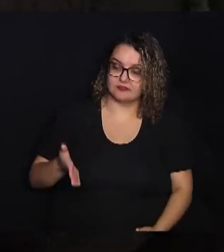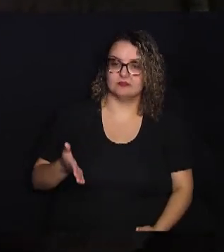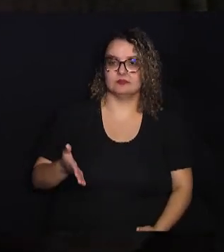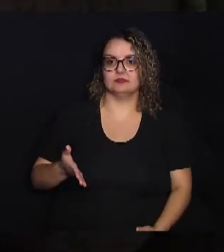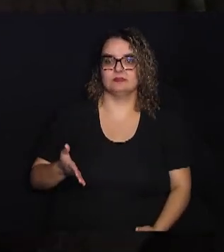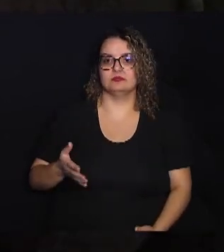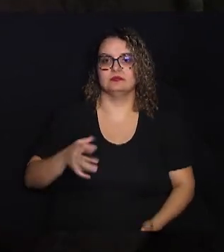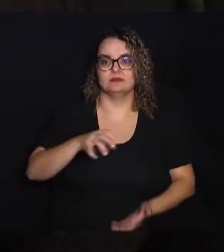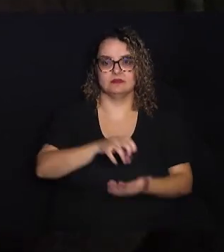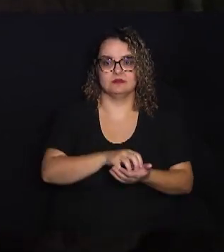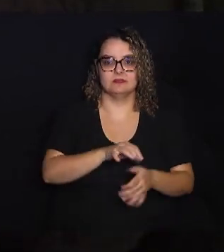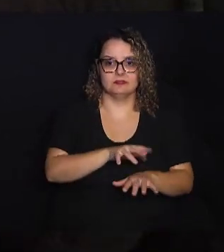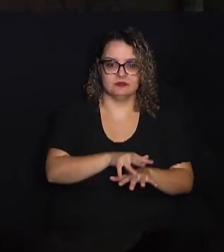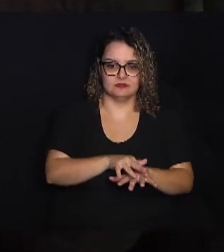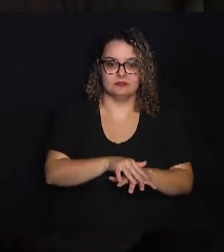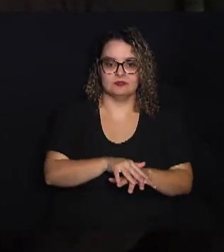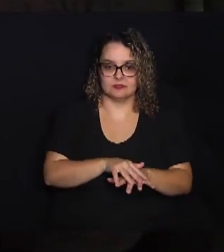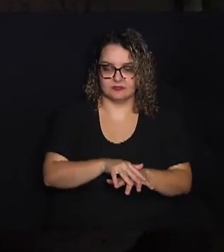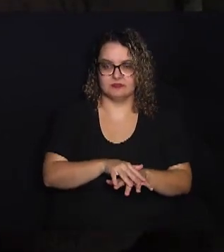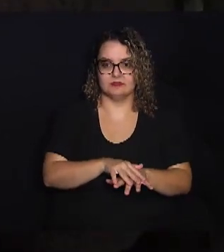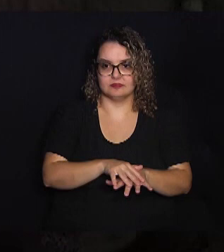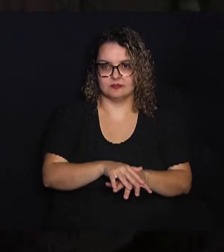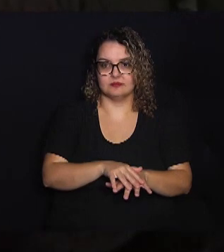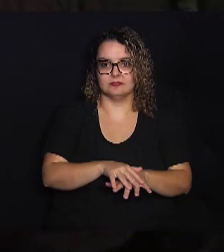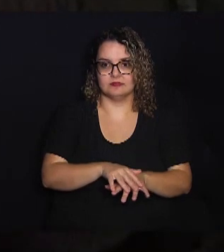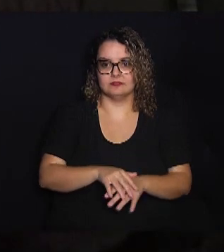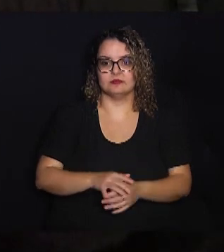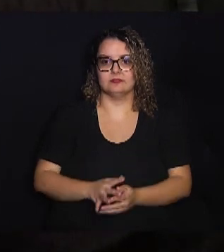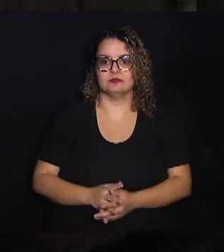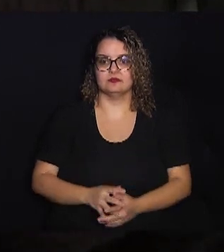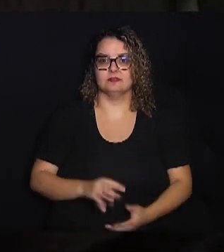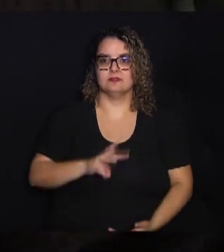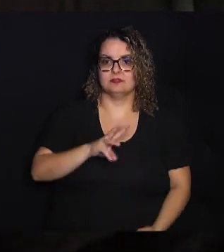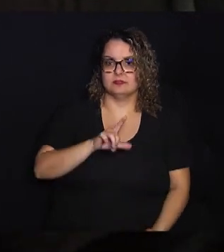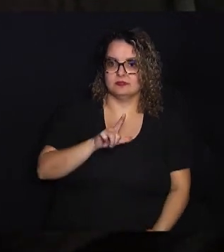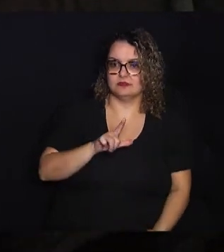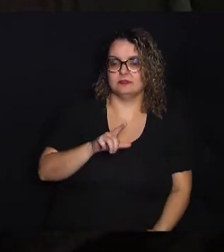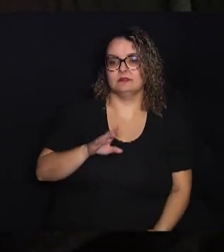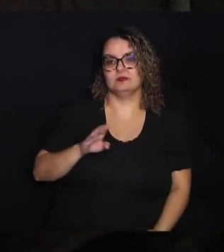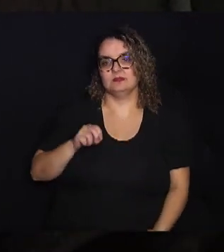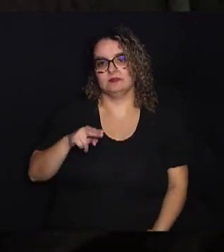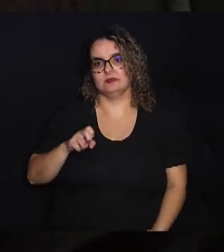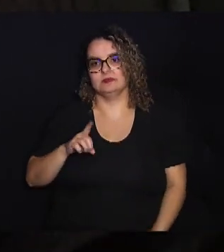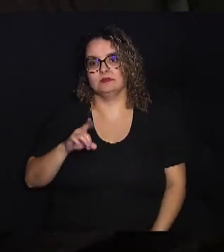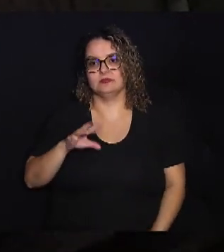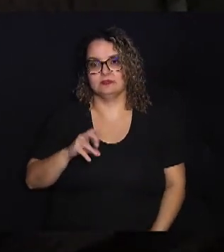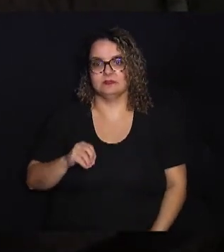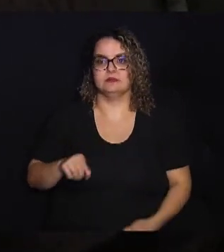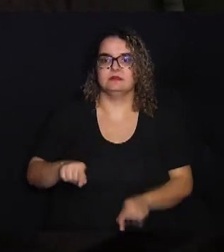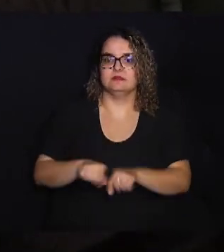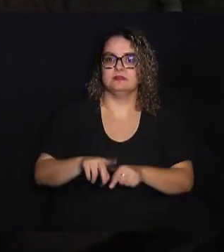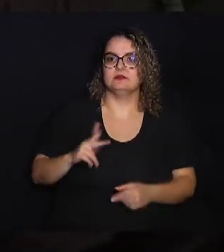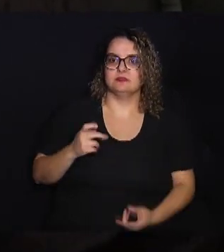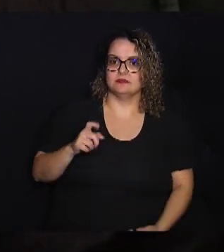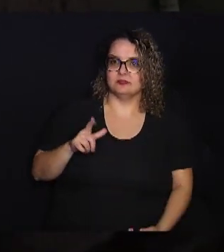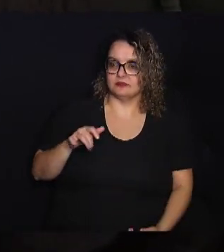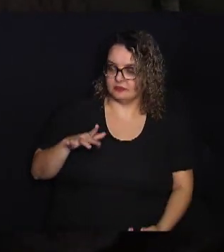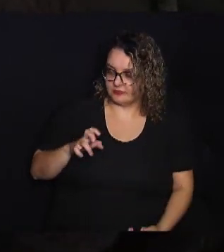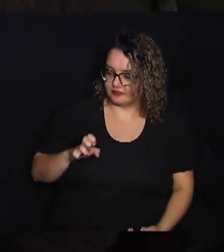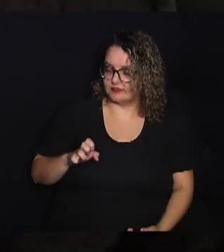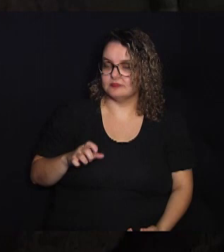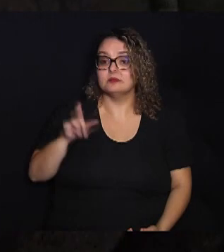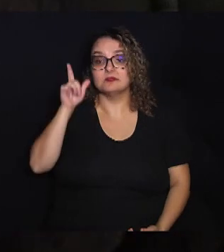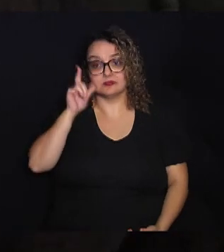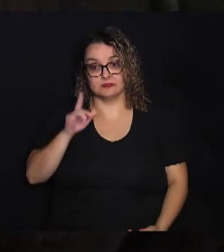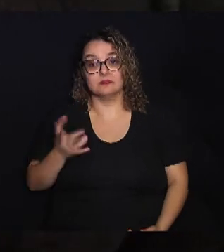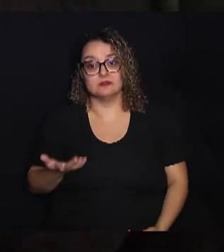Centro Cultural Luiz Braille, né? Através da Will, do Benedito, da Elaine, né? A gente conseguiu